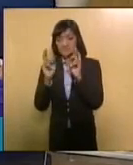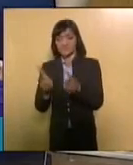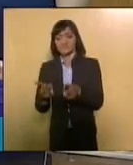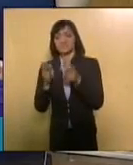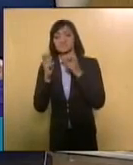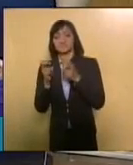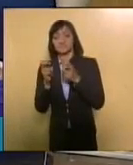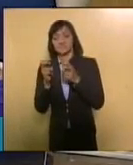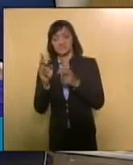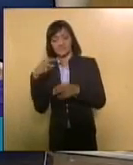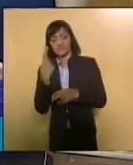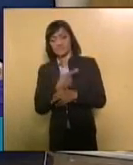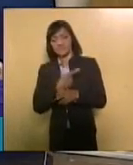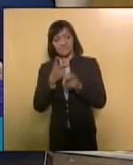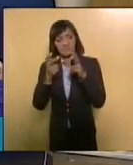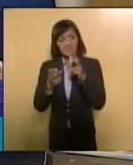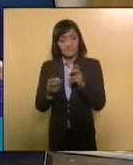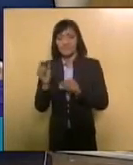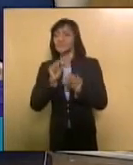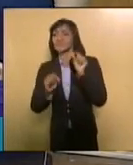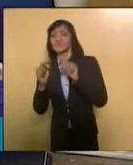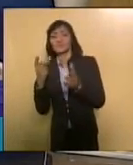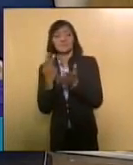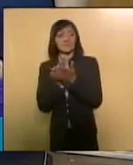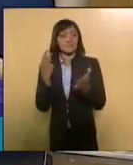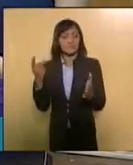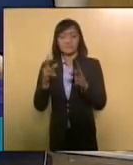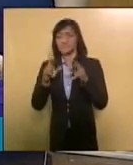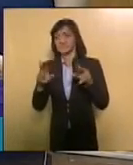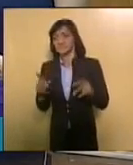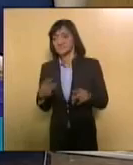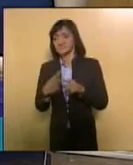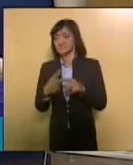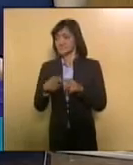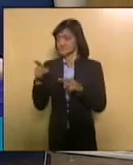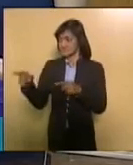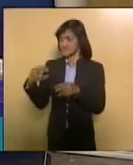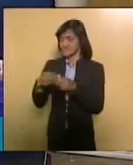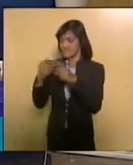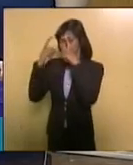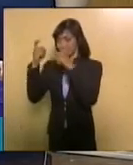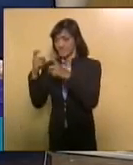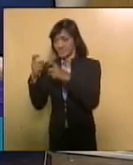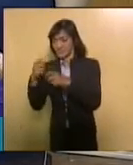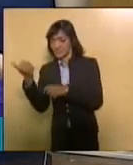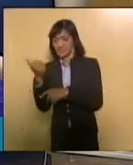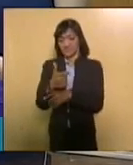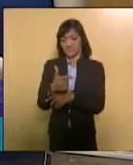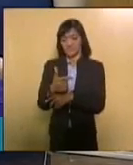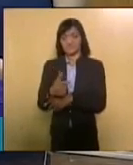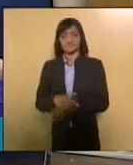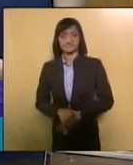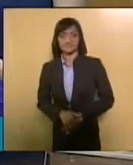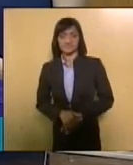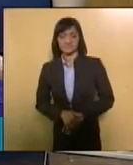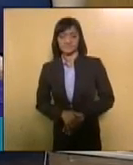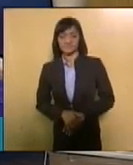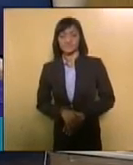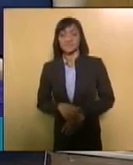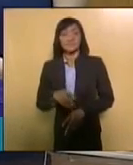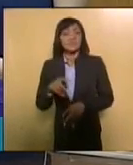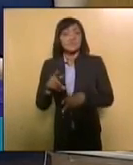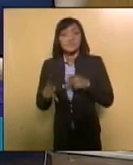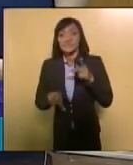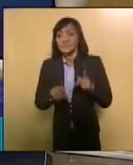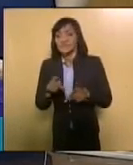quando a gente olha o que que o que que cusa essas diferença por um município é mais violento do que outro a dizer o seguinte que em termos de